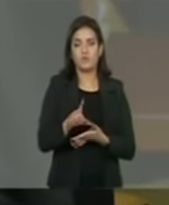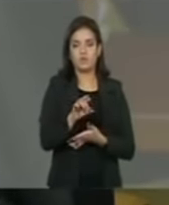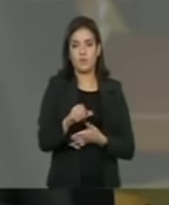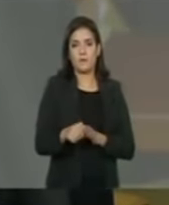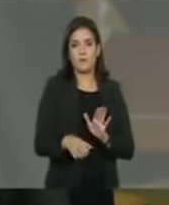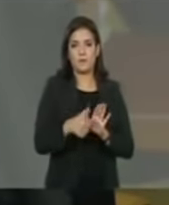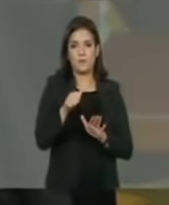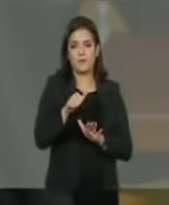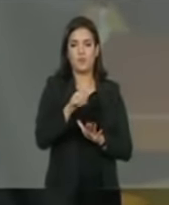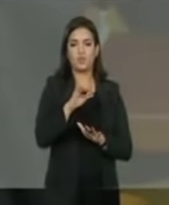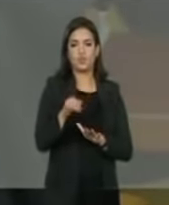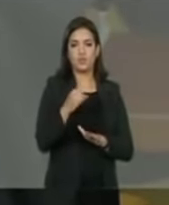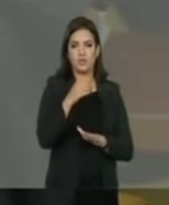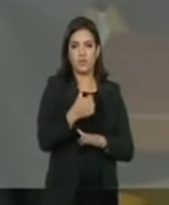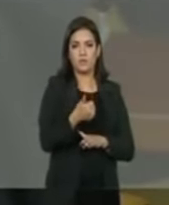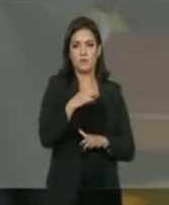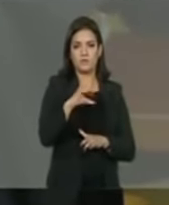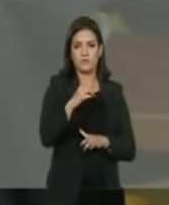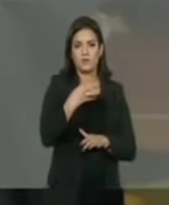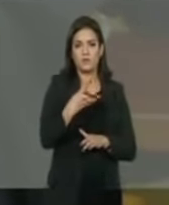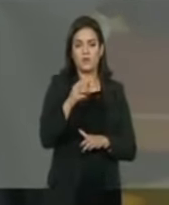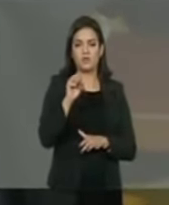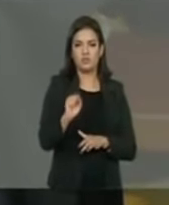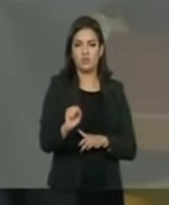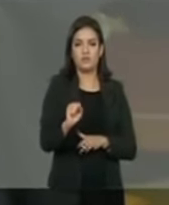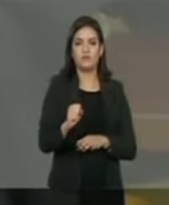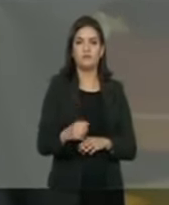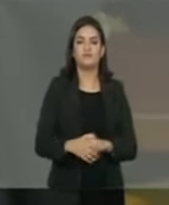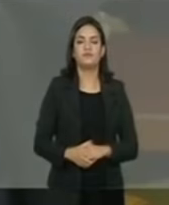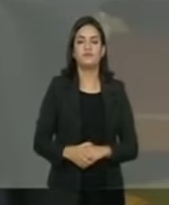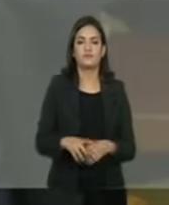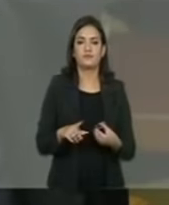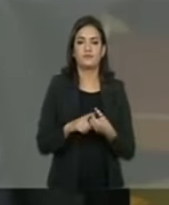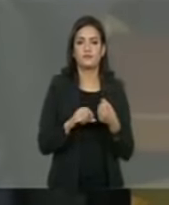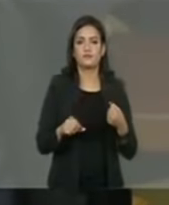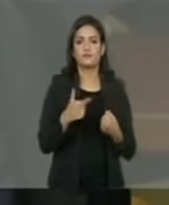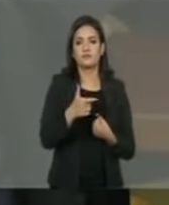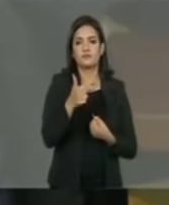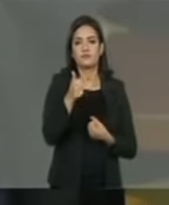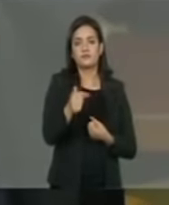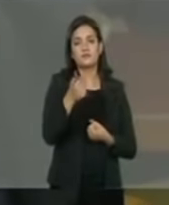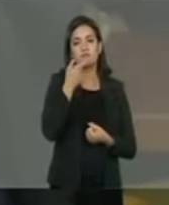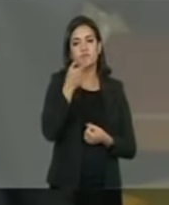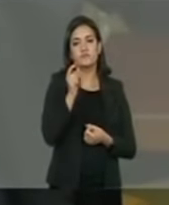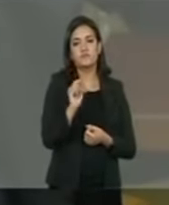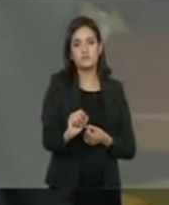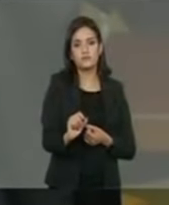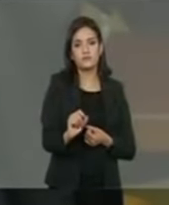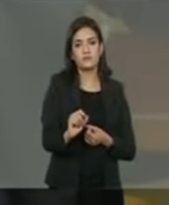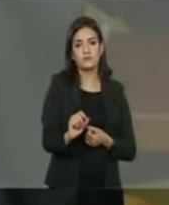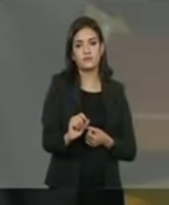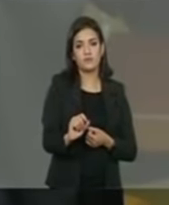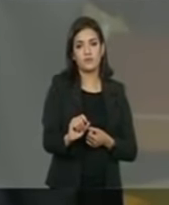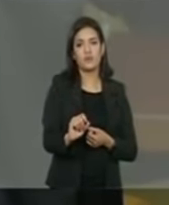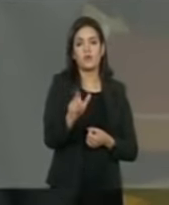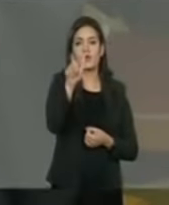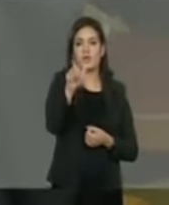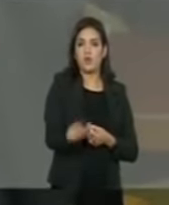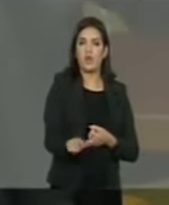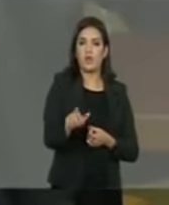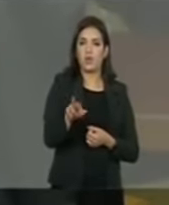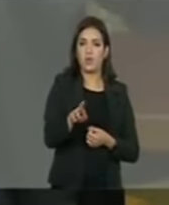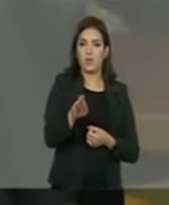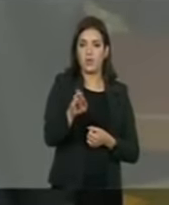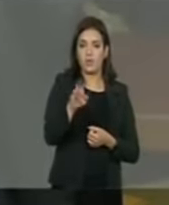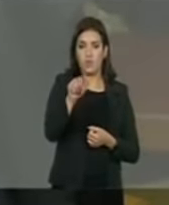de 1948 artigo 27 que diz que o imputado enfim o réu dizer